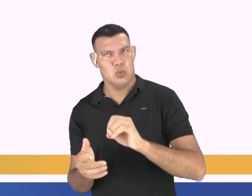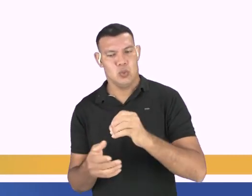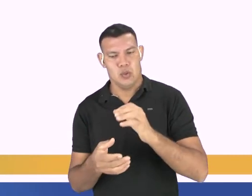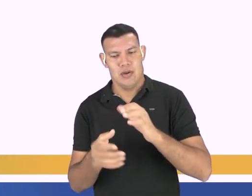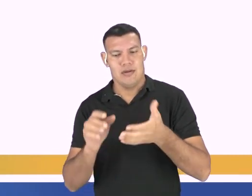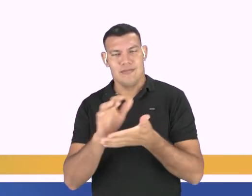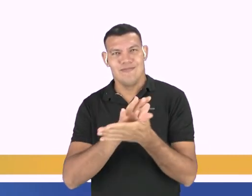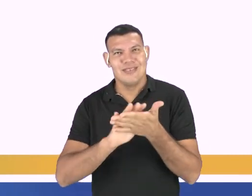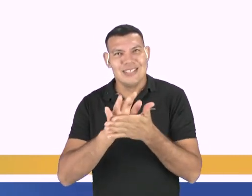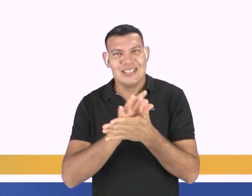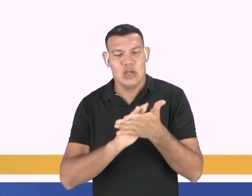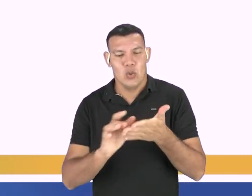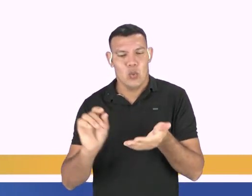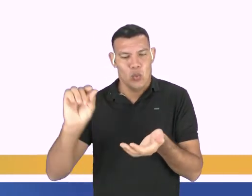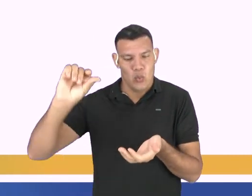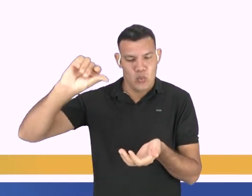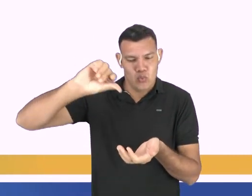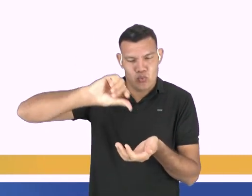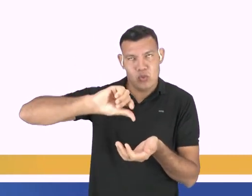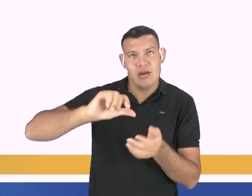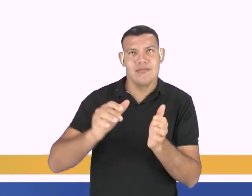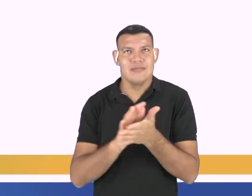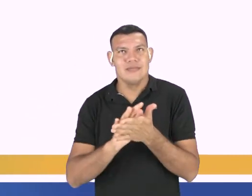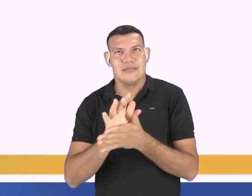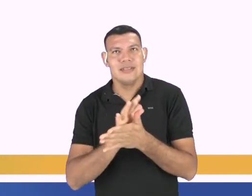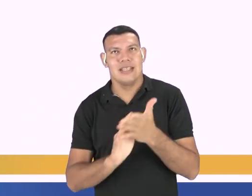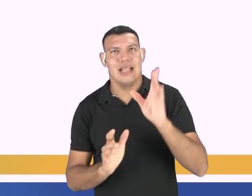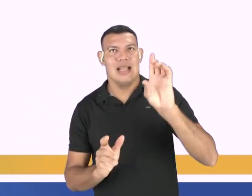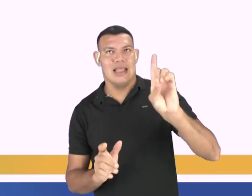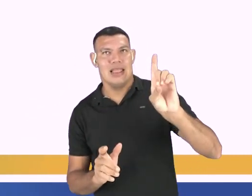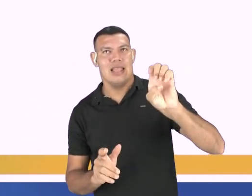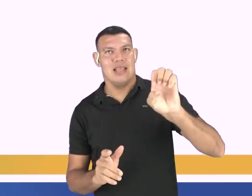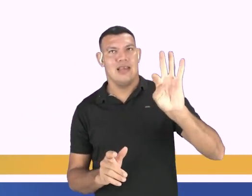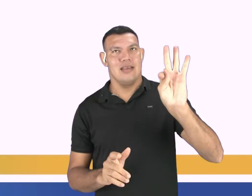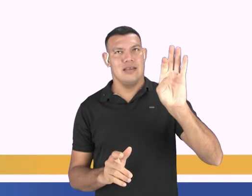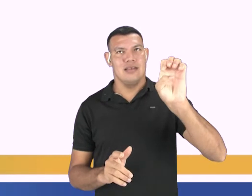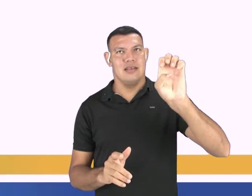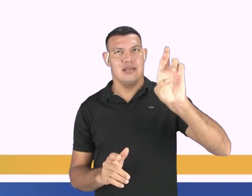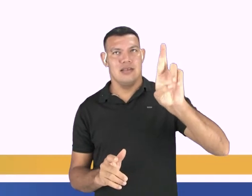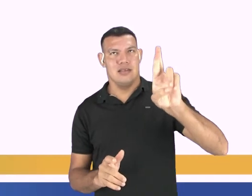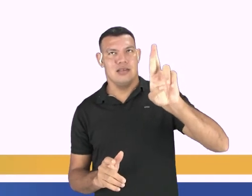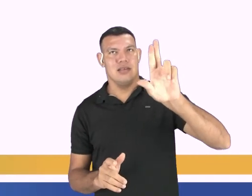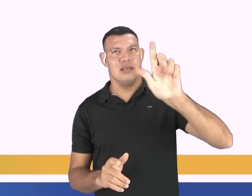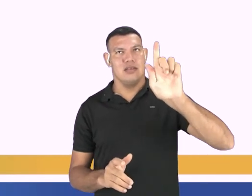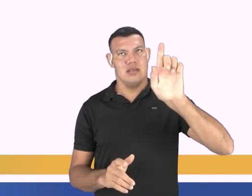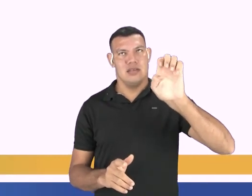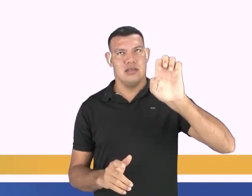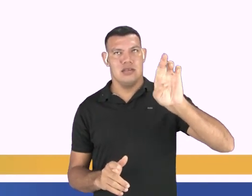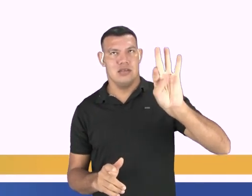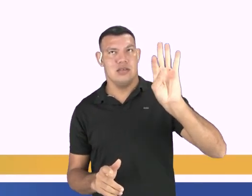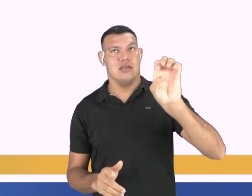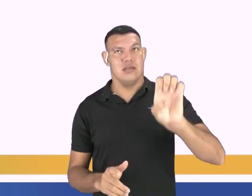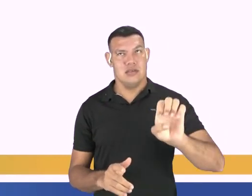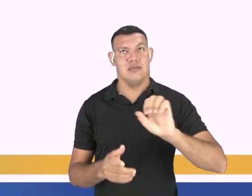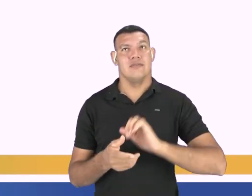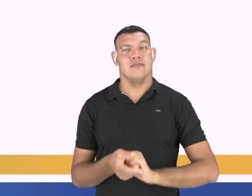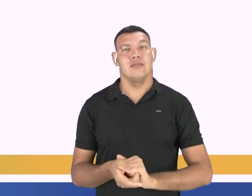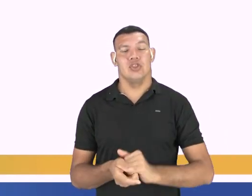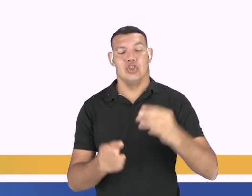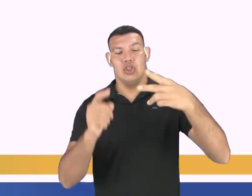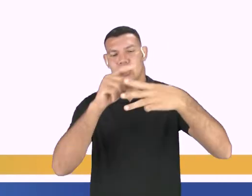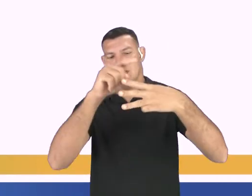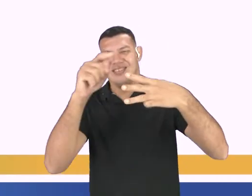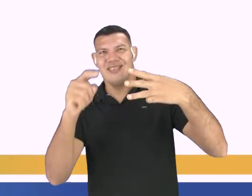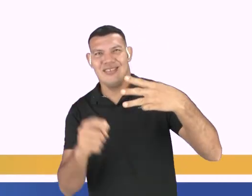agrupar aí de 12 em 12, de 15 em 15 ou de 20 em 20, mas sempre restando um.